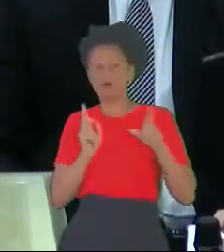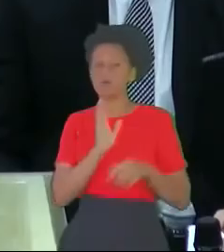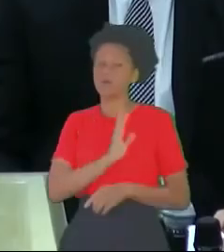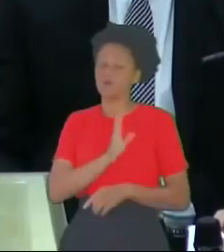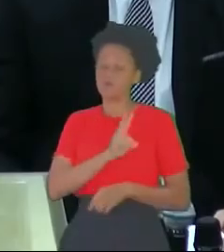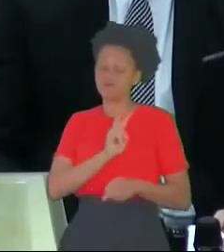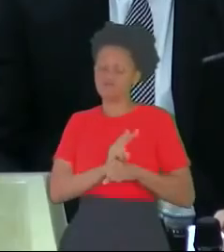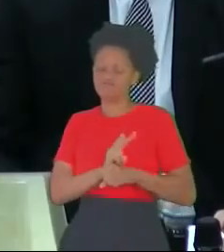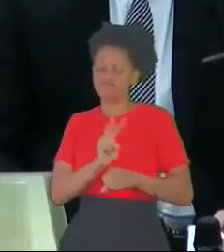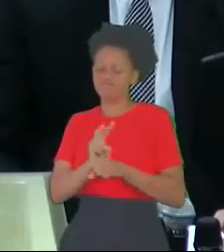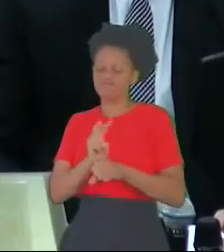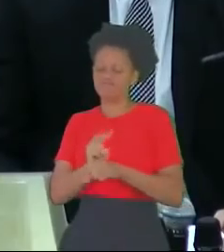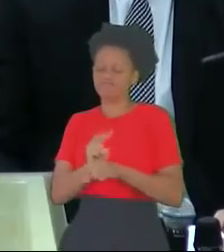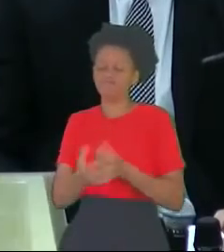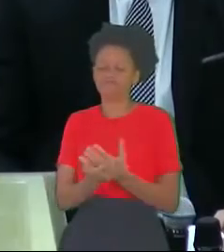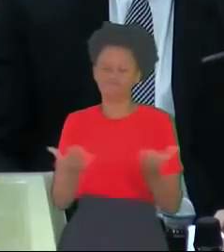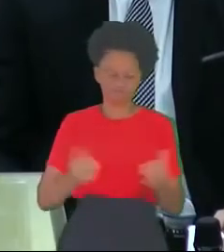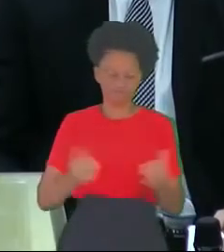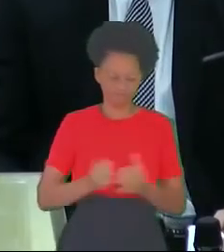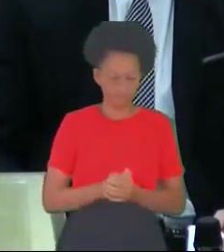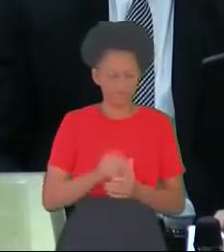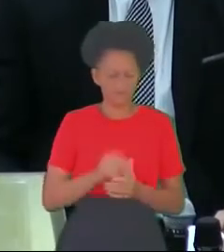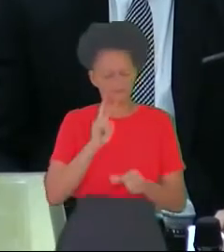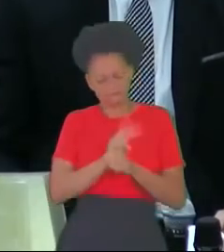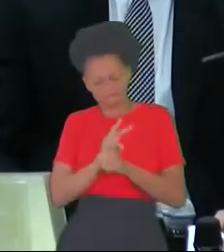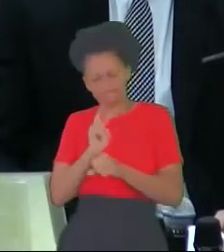velando. Está velando.